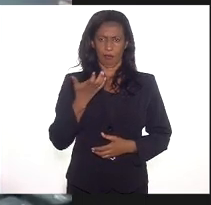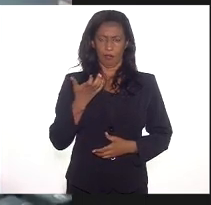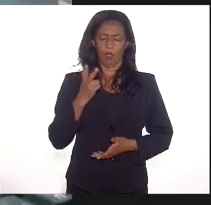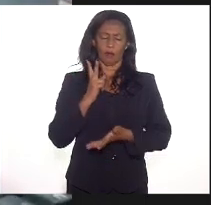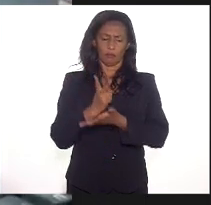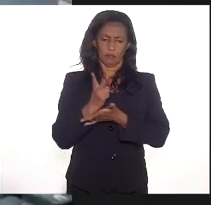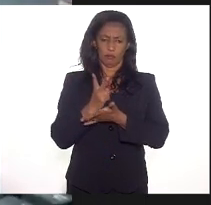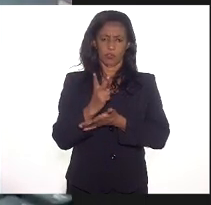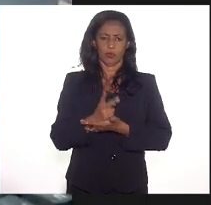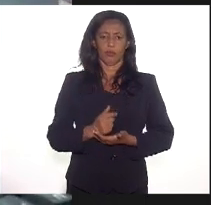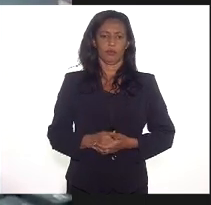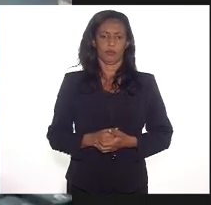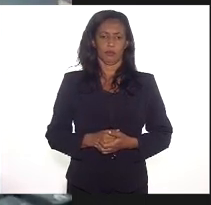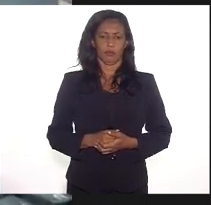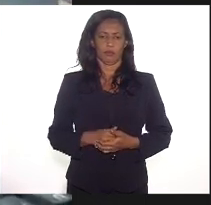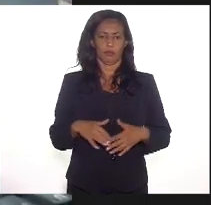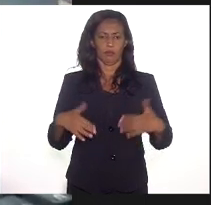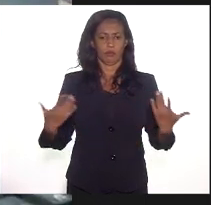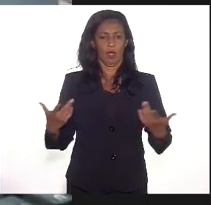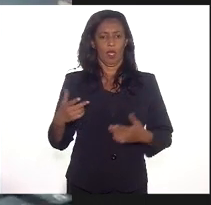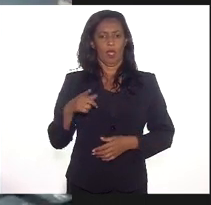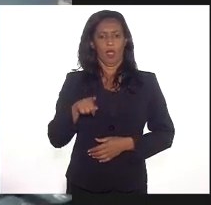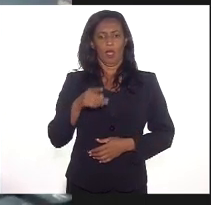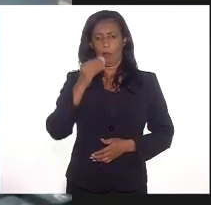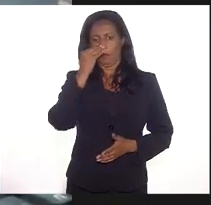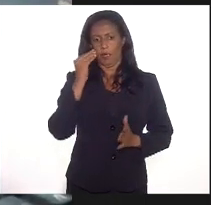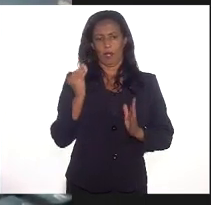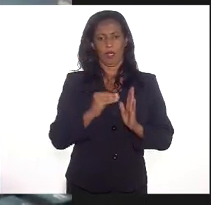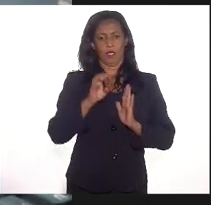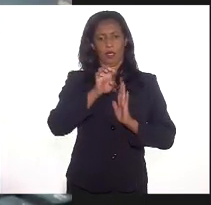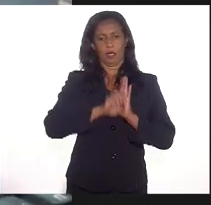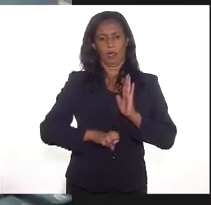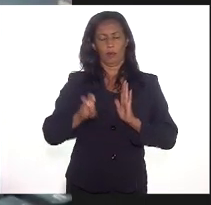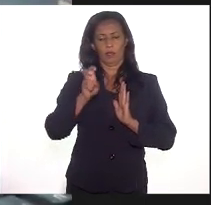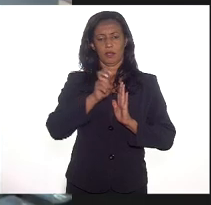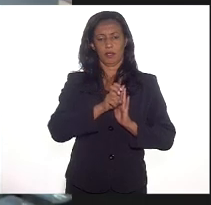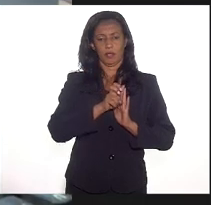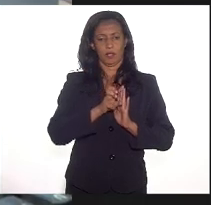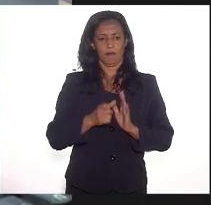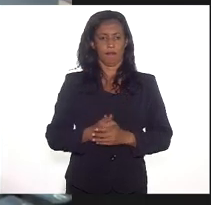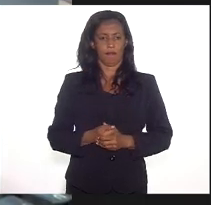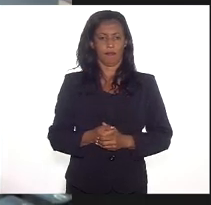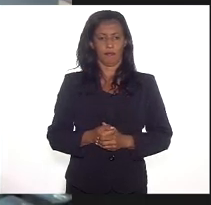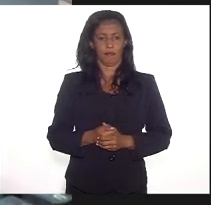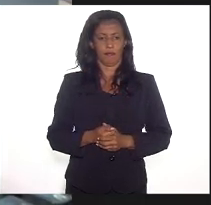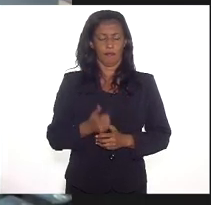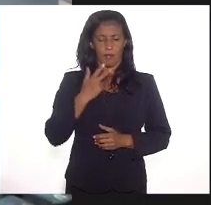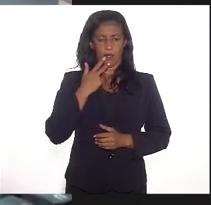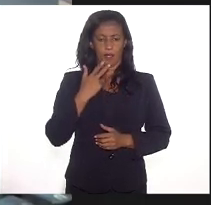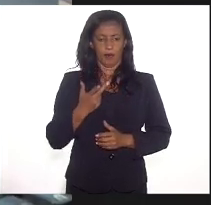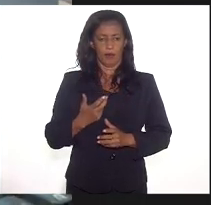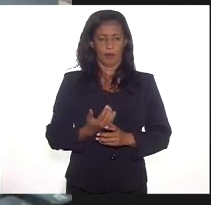destaque, afinal de contas... É um destaque pela rejeição da emenda 5, que